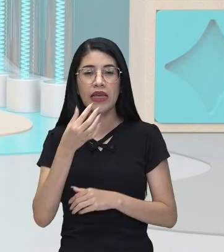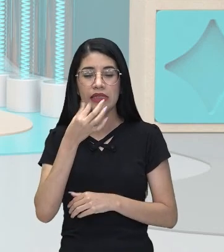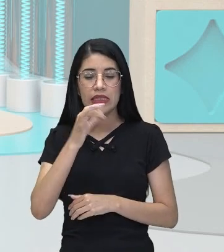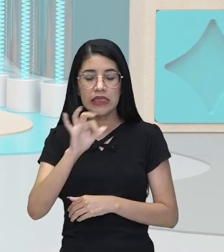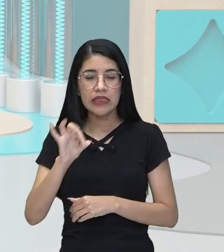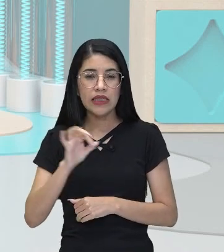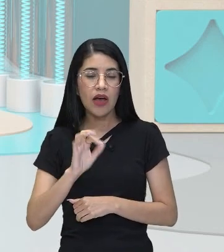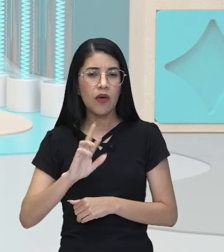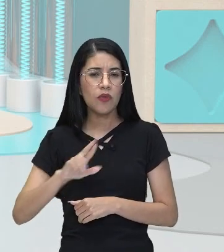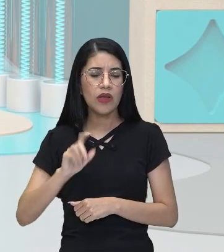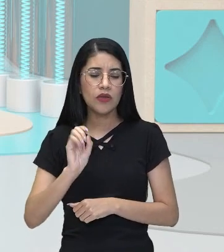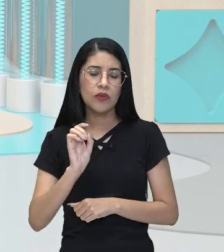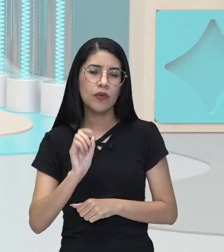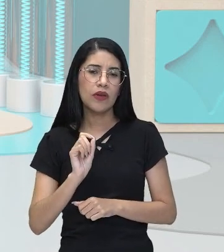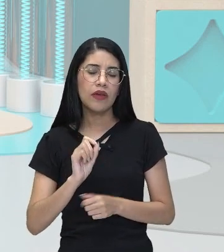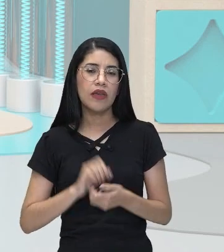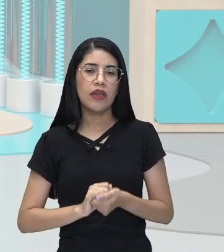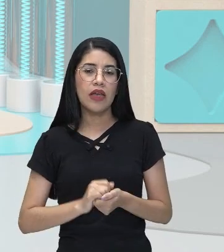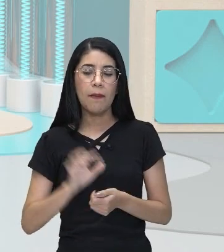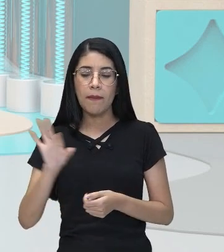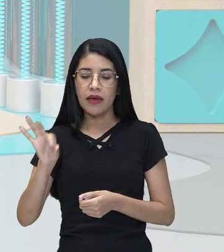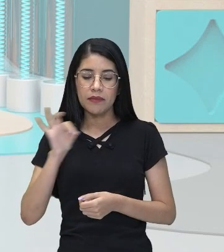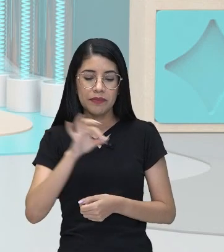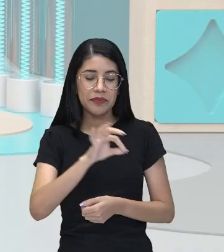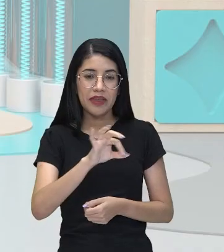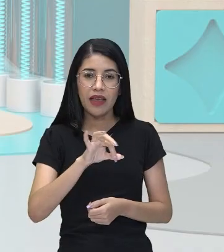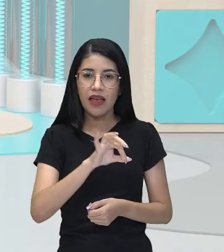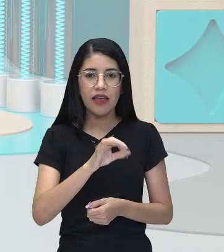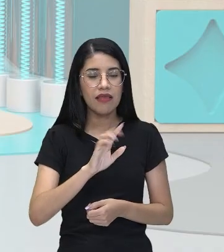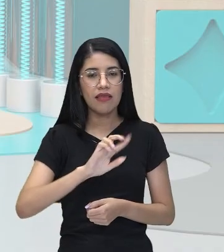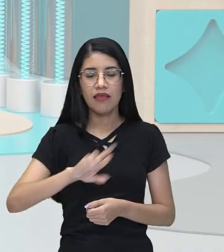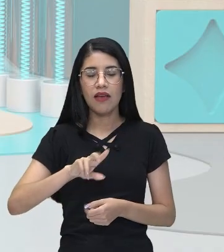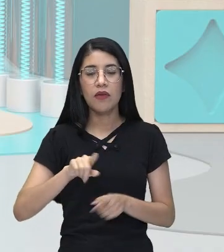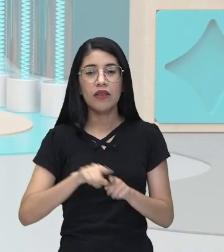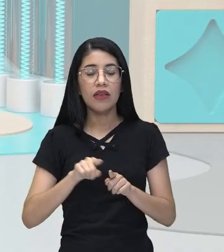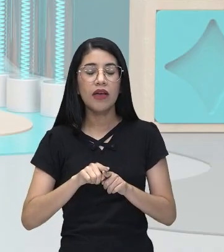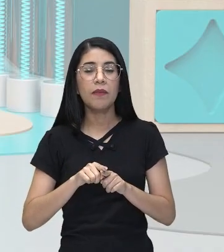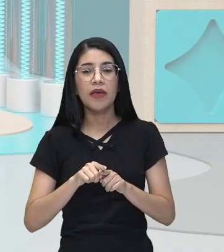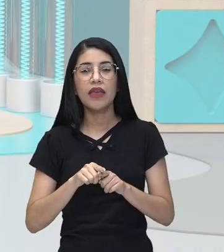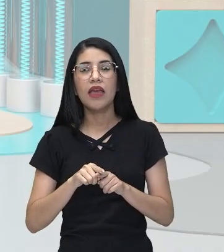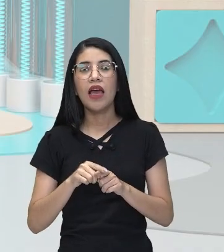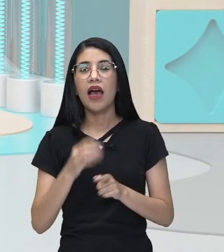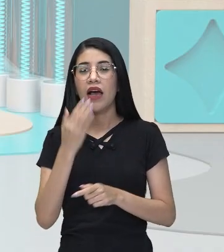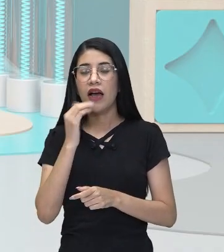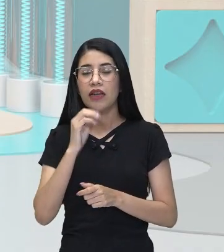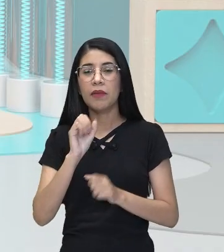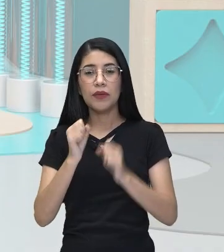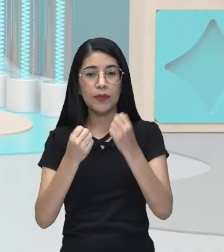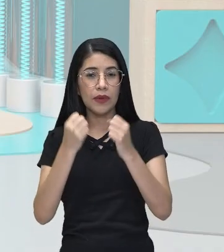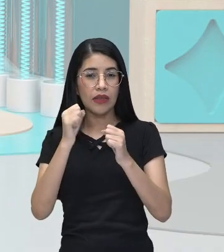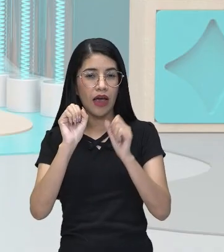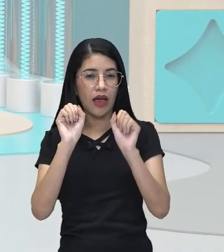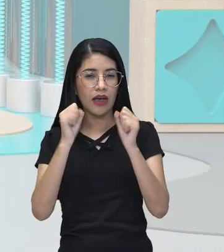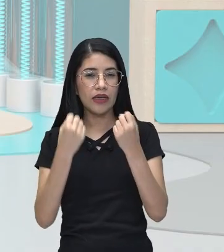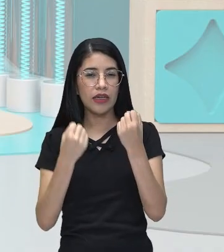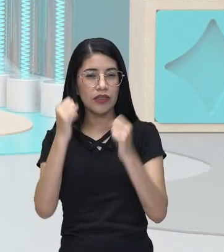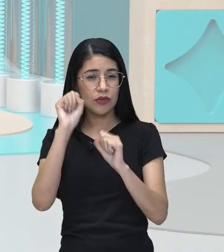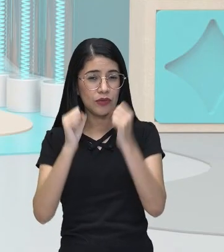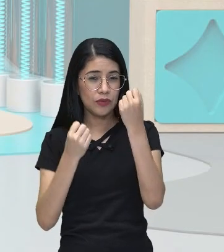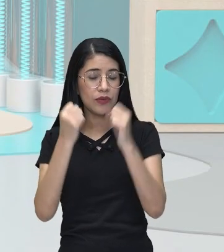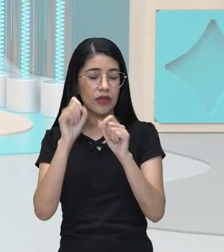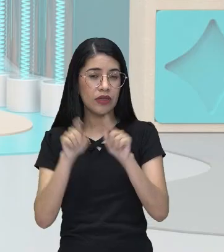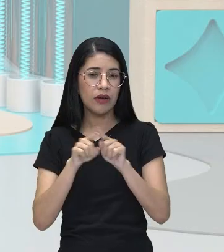você pega ali, refinado e joga na comida, não. Tudo que é enlatado, embutido, né, é cheio de sal.